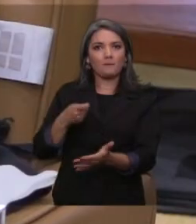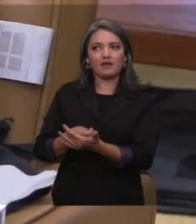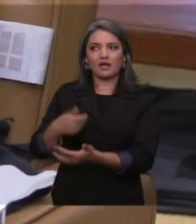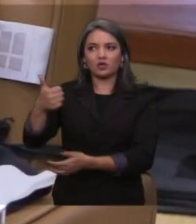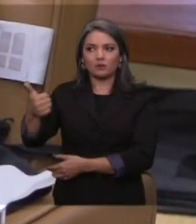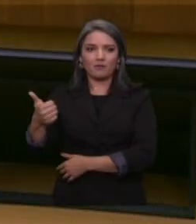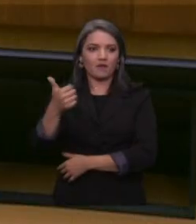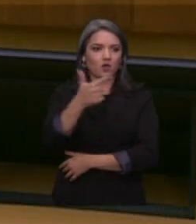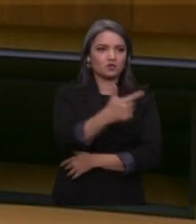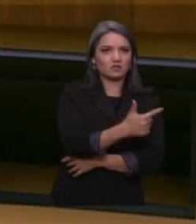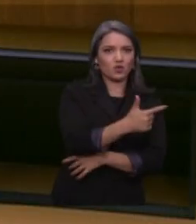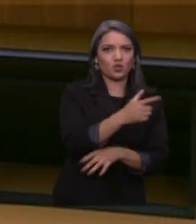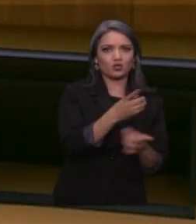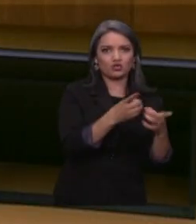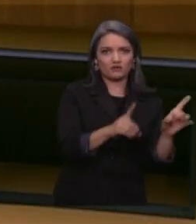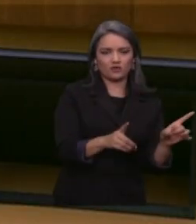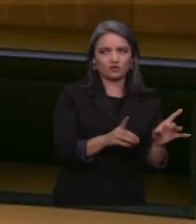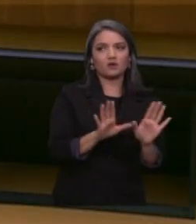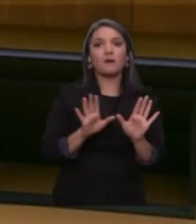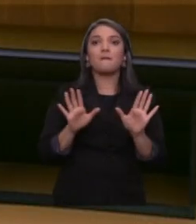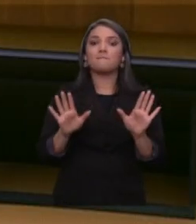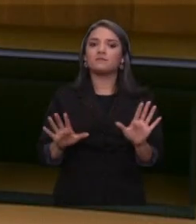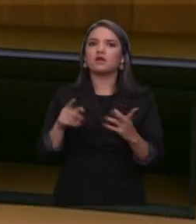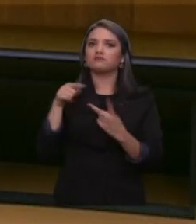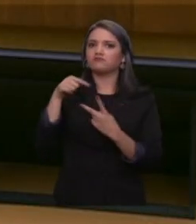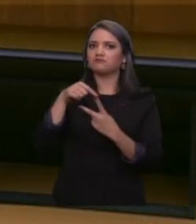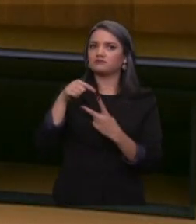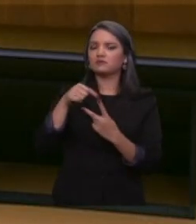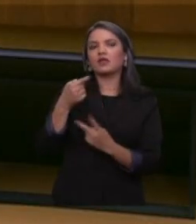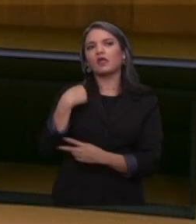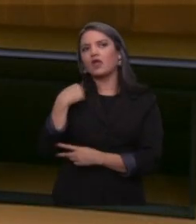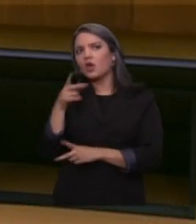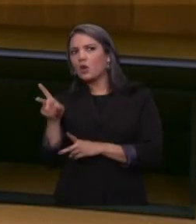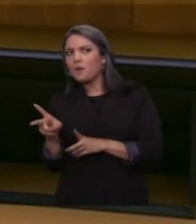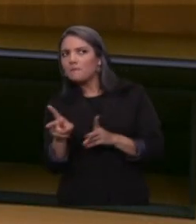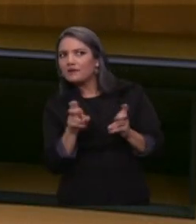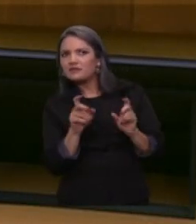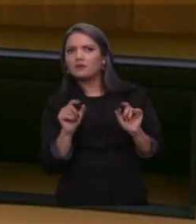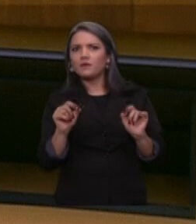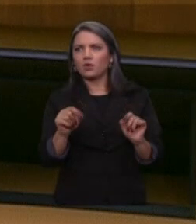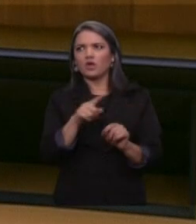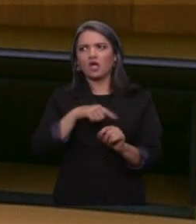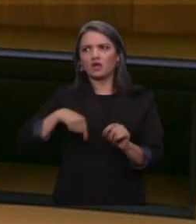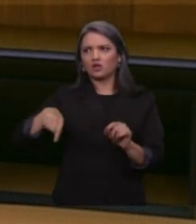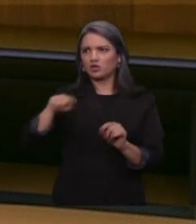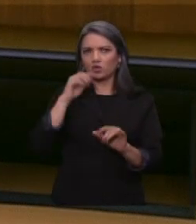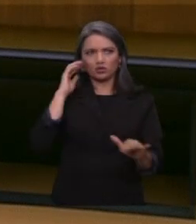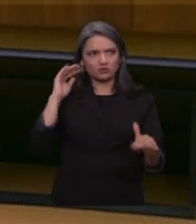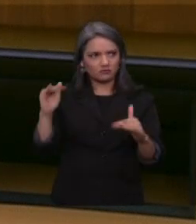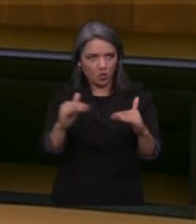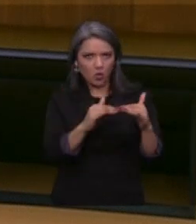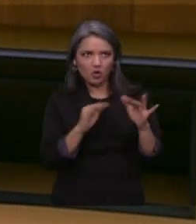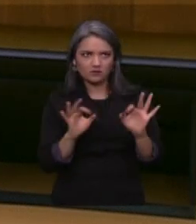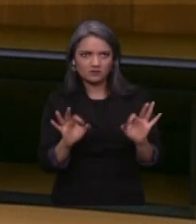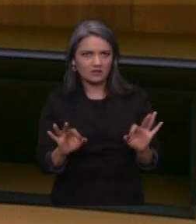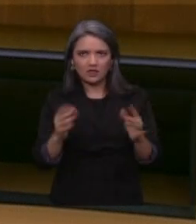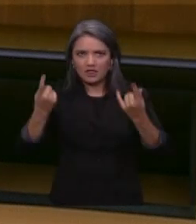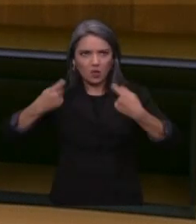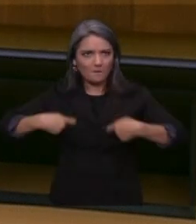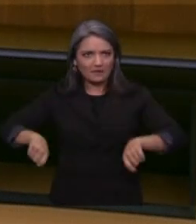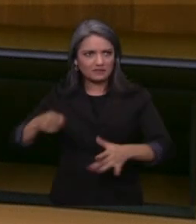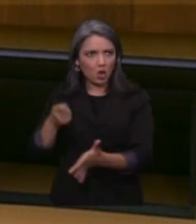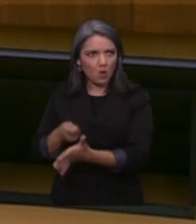votos proferidos quanto a esse segmento, esta primeira tese, poderíamos assim dizer, não há divergência.